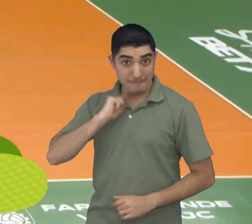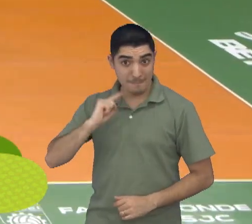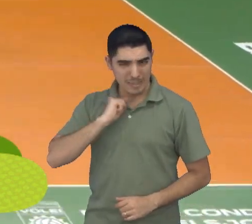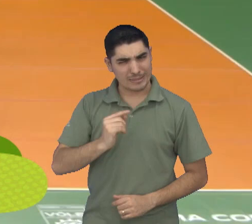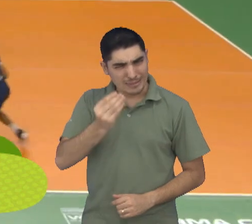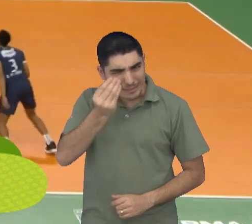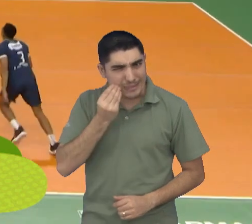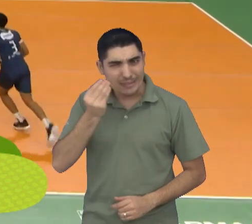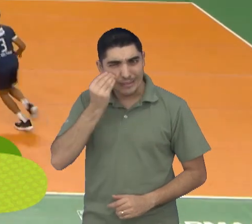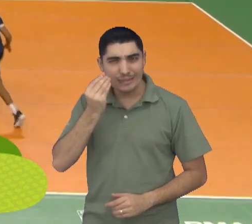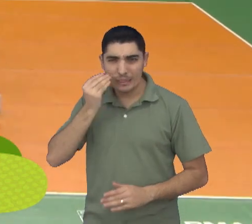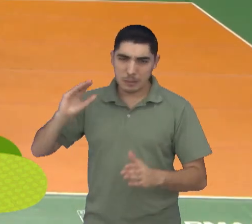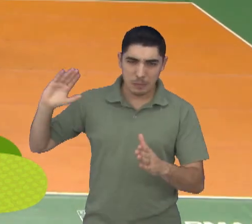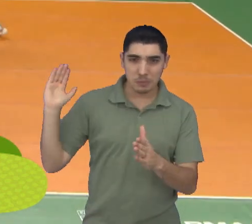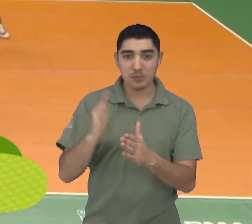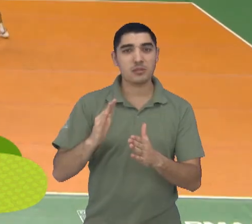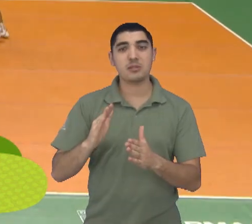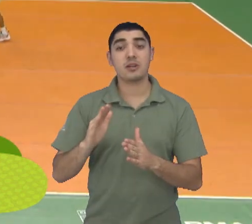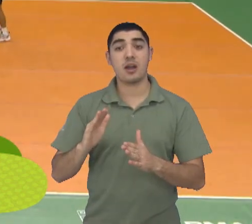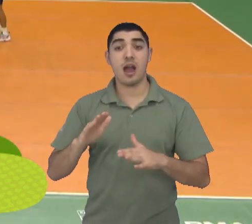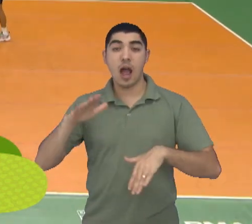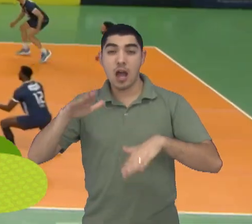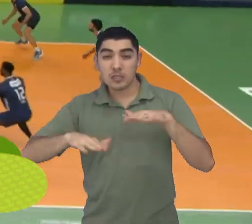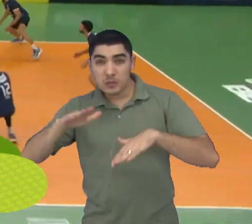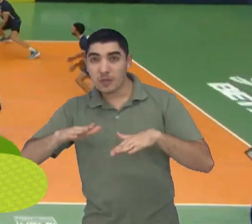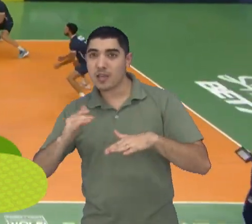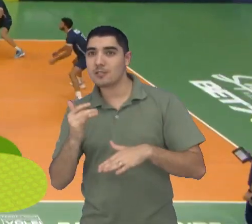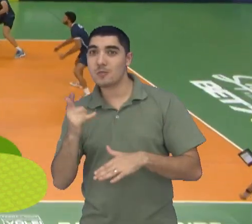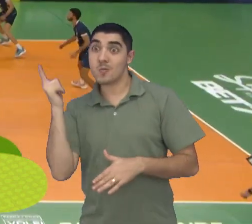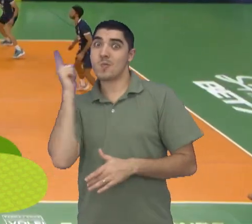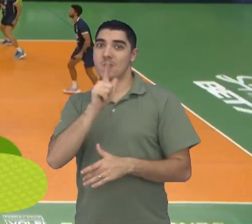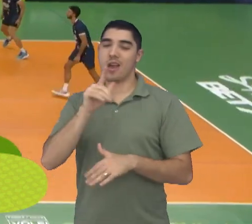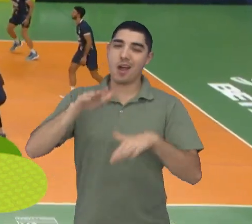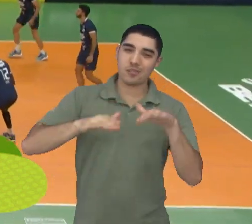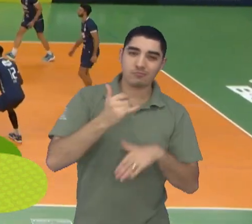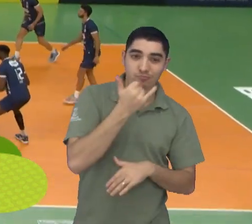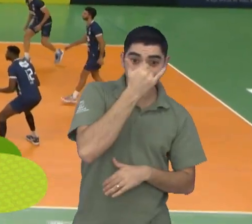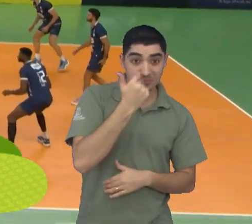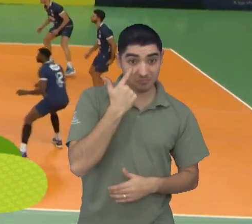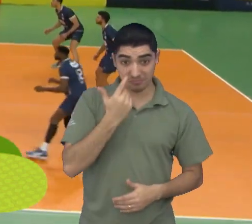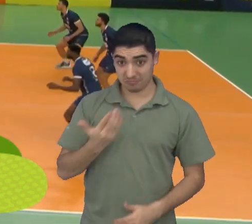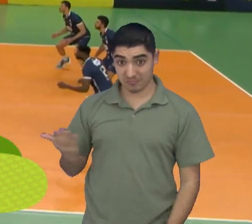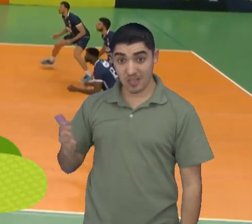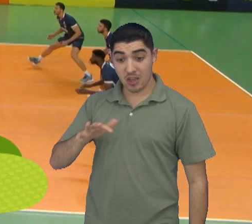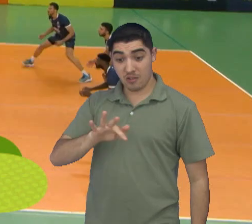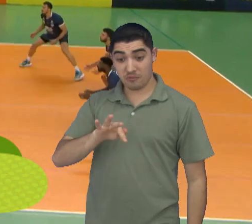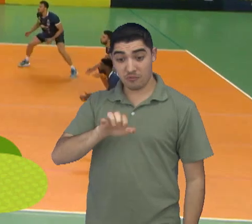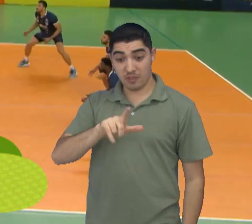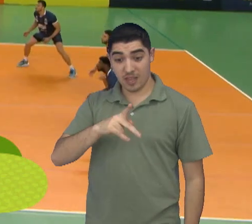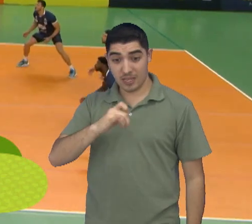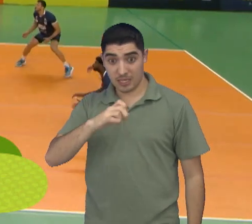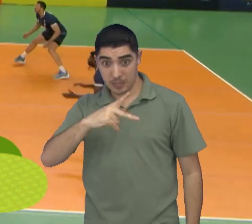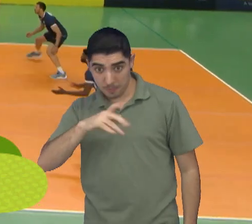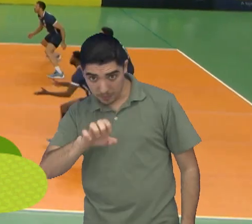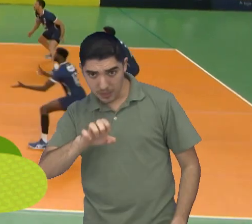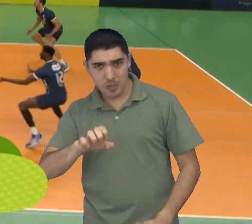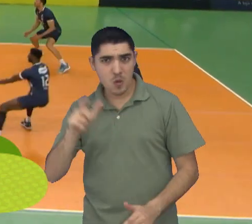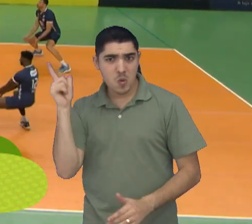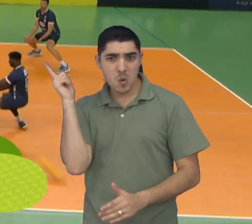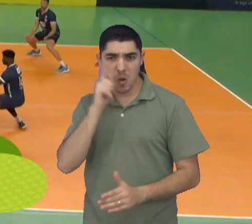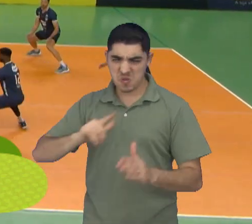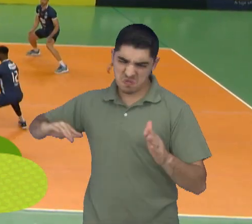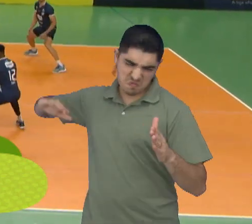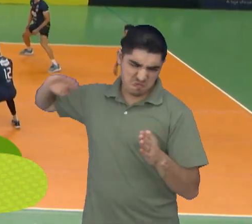enfrentava o bloqueio joseense e levava vantagem. Mas Felipe Roque, em ataques rápidos, descia todas as bolas na